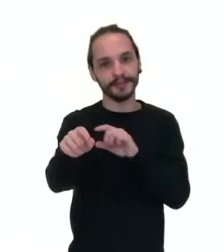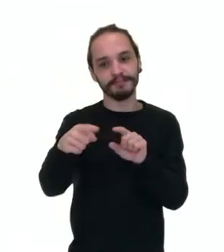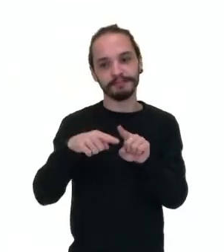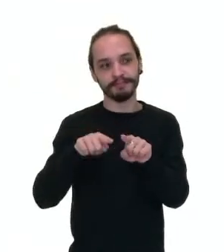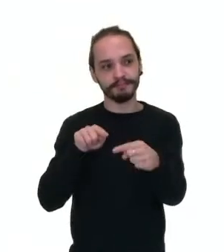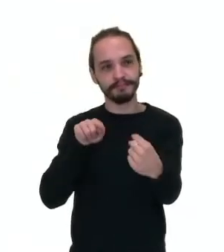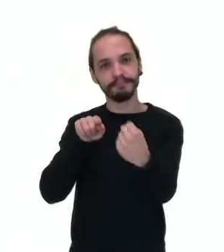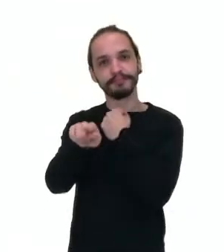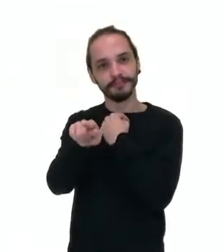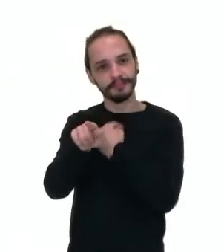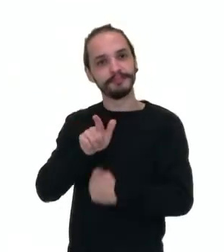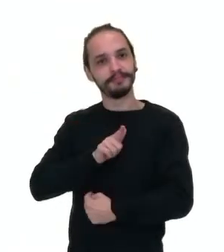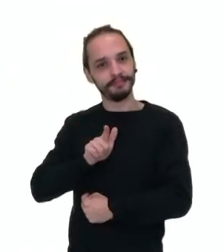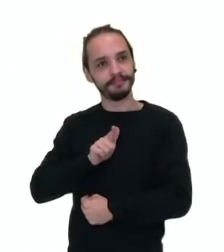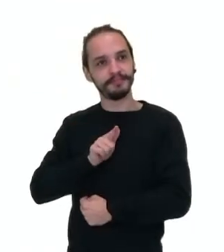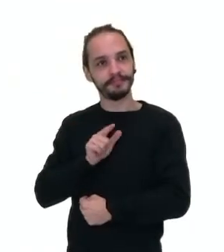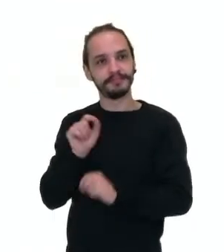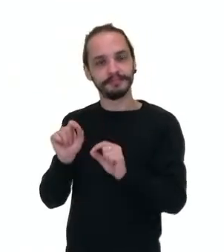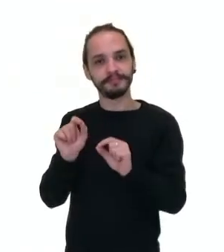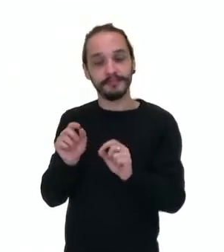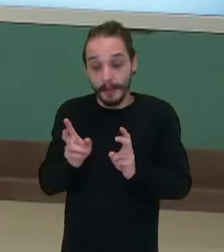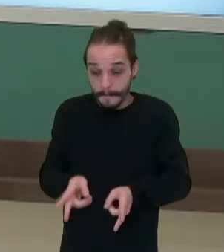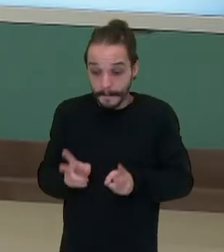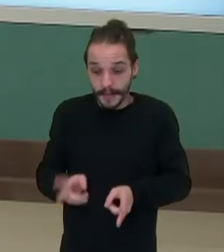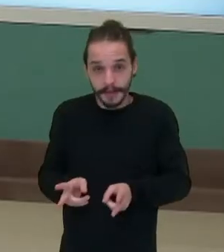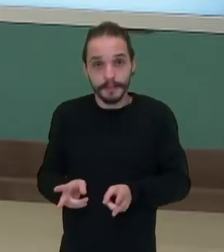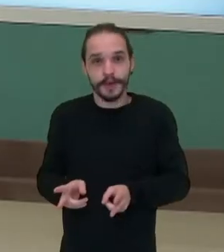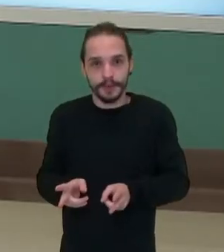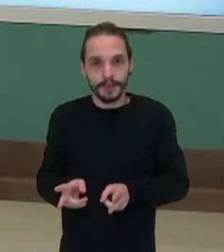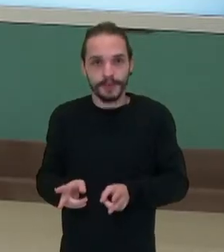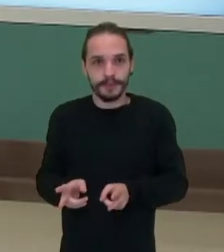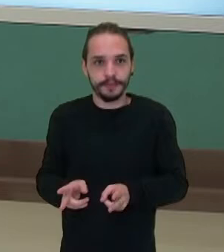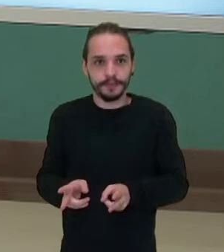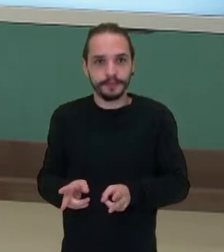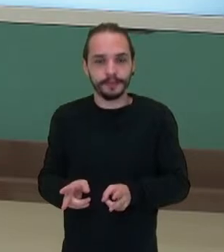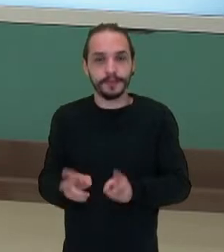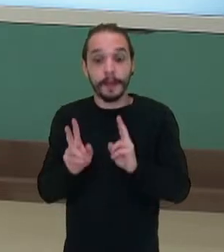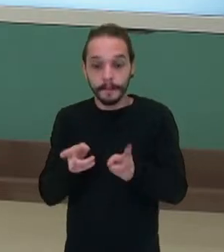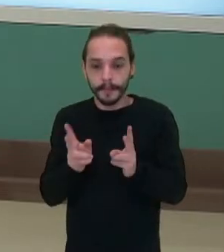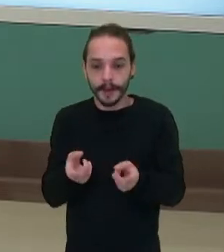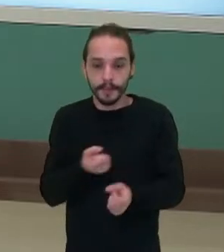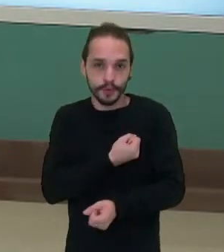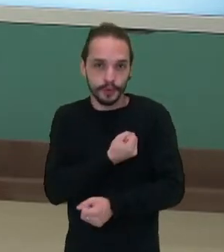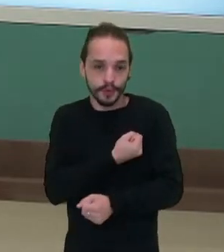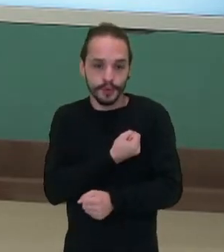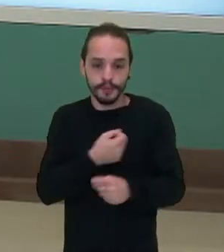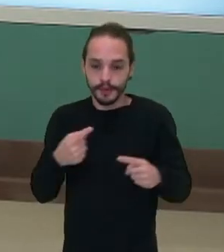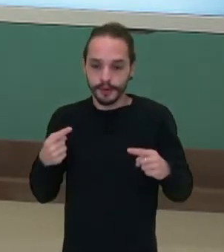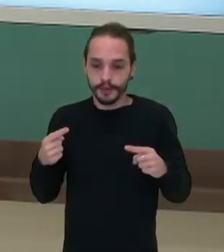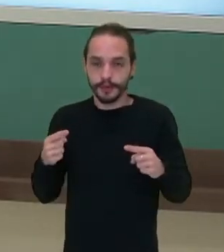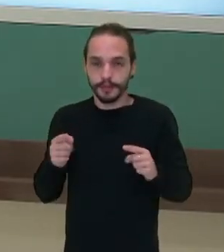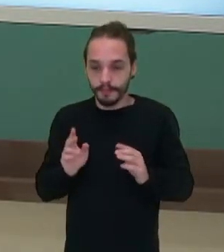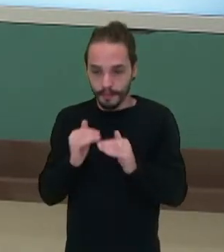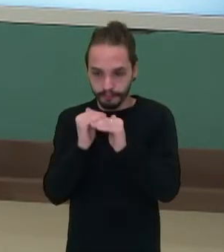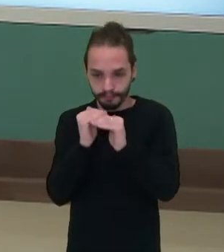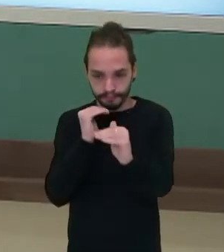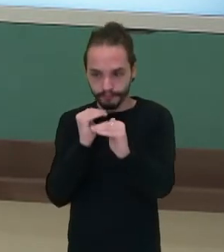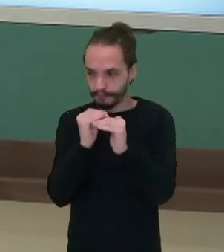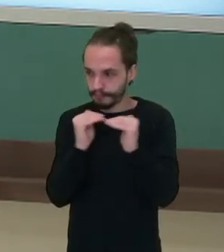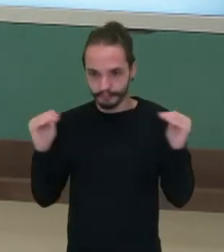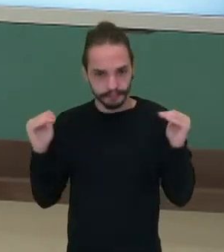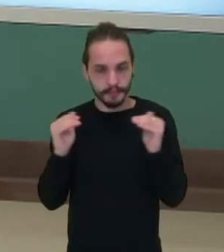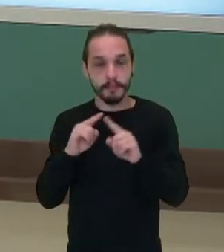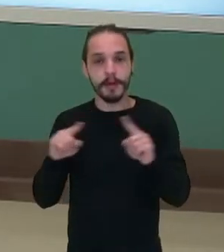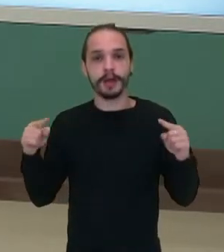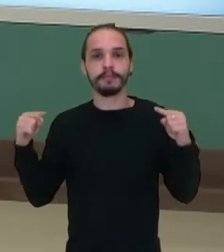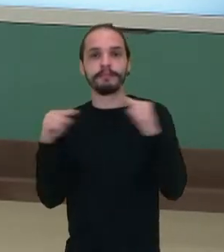forças elas têm o mesmo valor, né? A gente conversou que tem o mesmo modo, a mesma direção, mas elas sempre têm sentidos